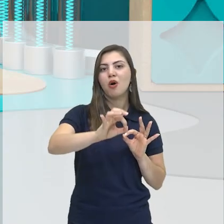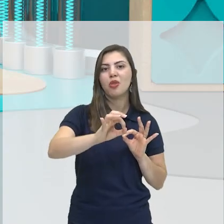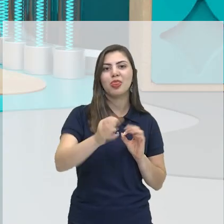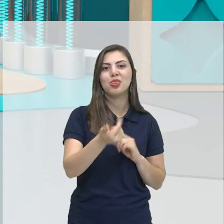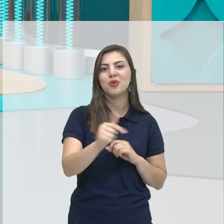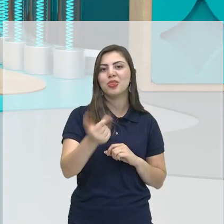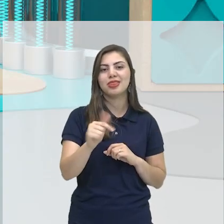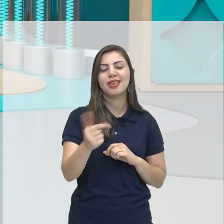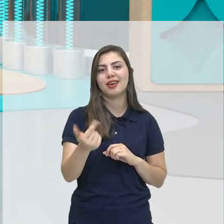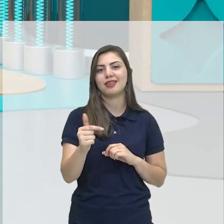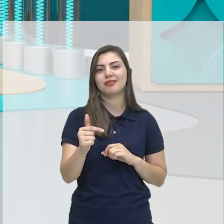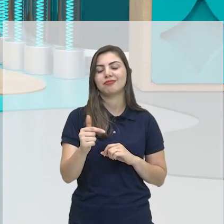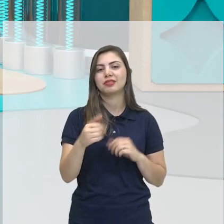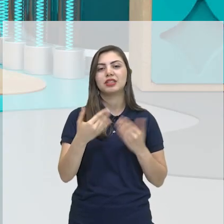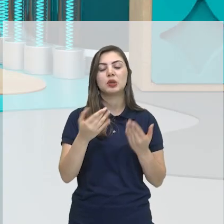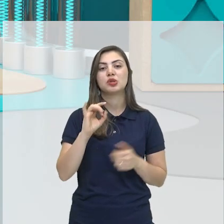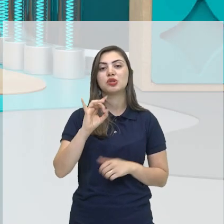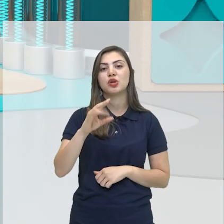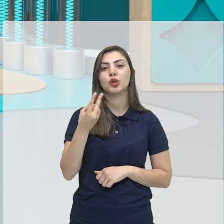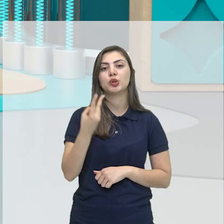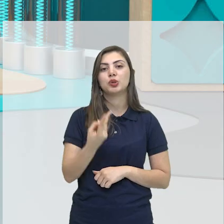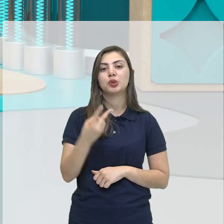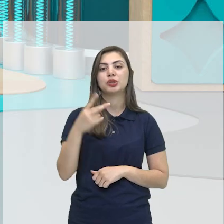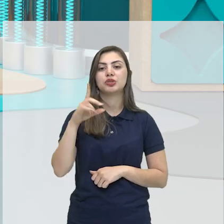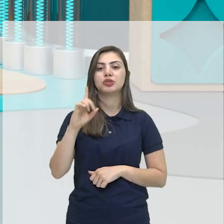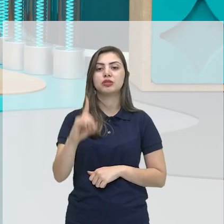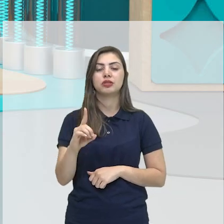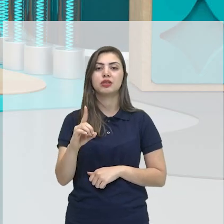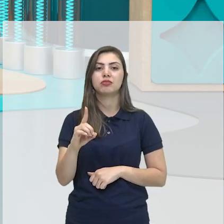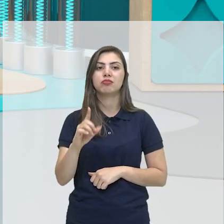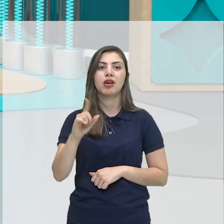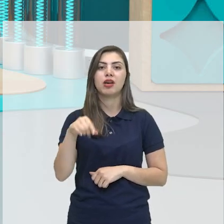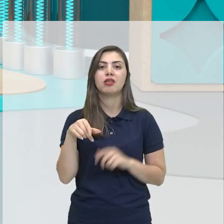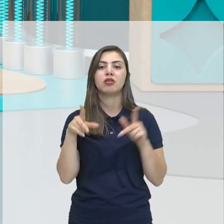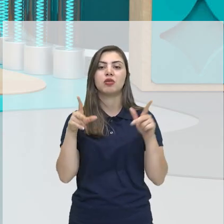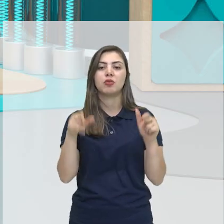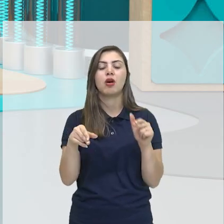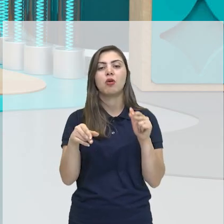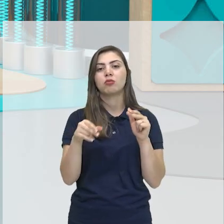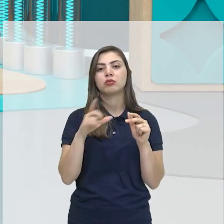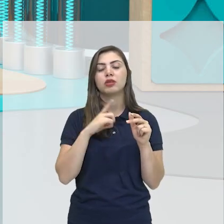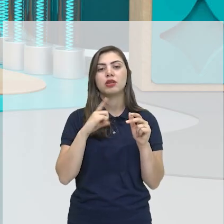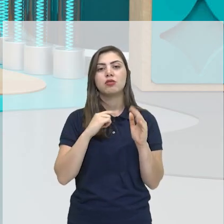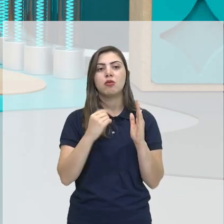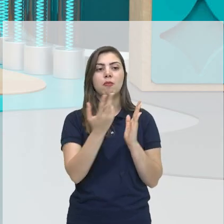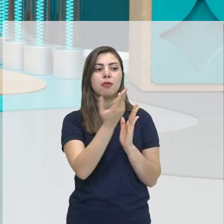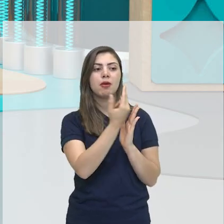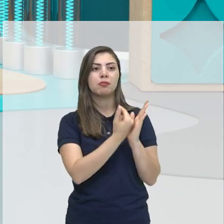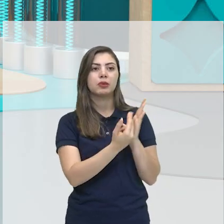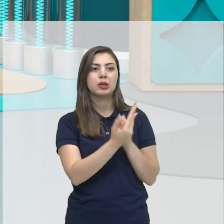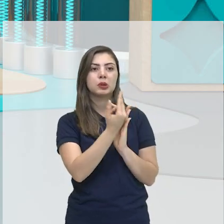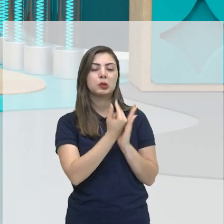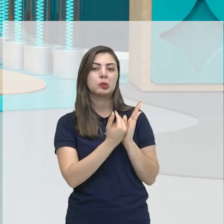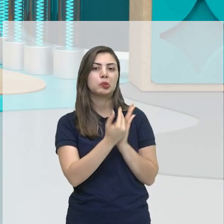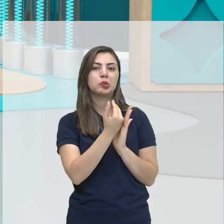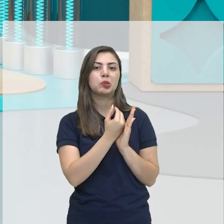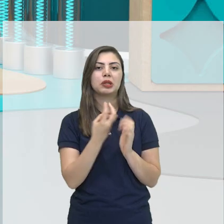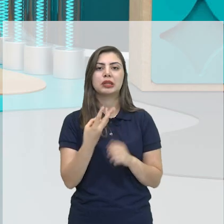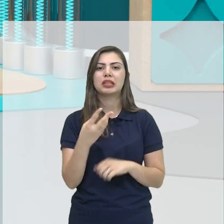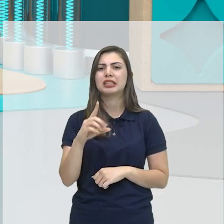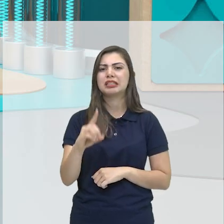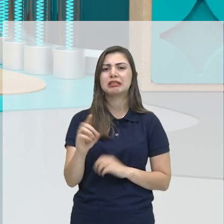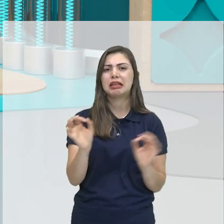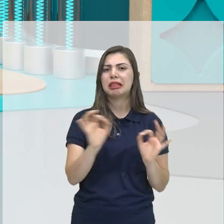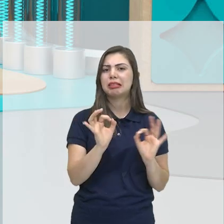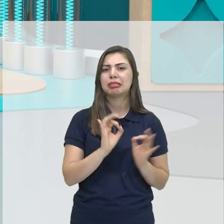a geometrização das formas e volumes. É comum nós vermos nas produções artísticas